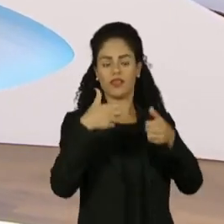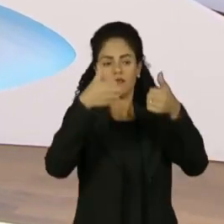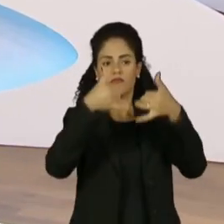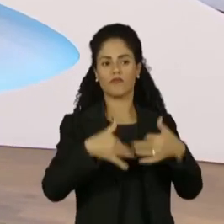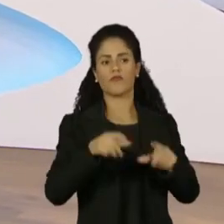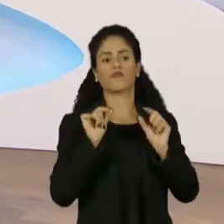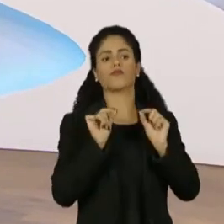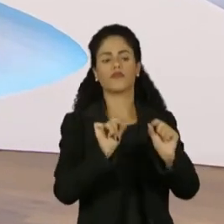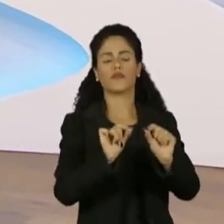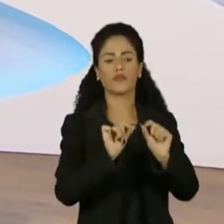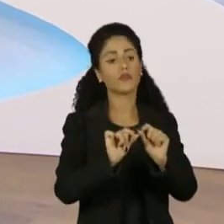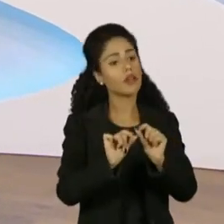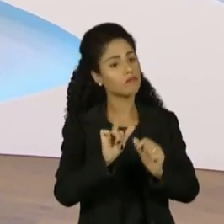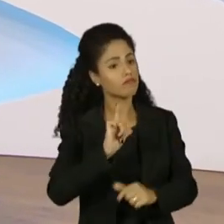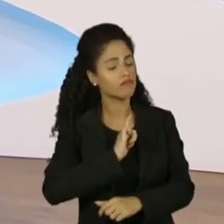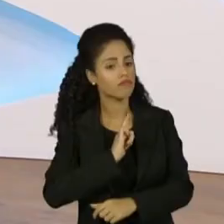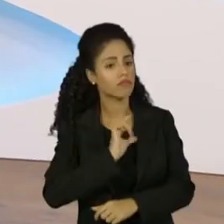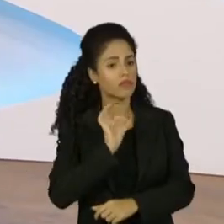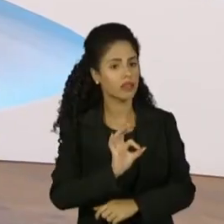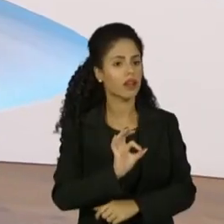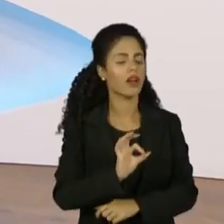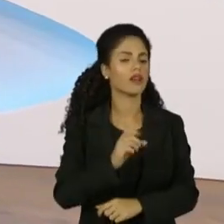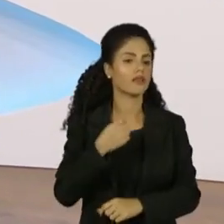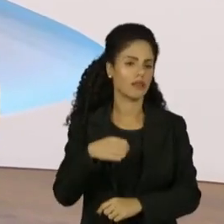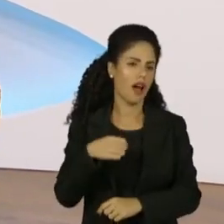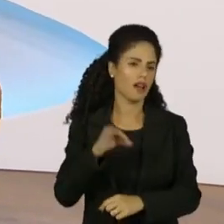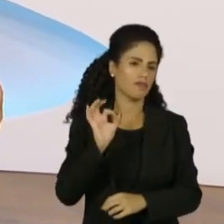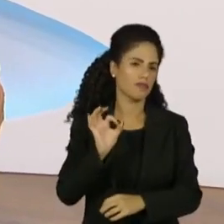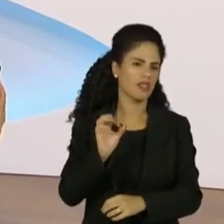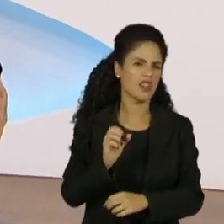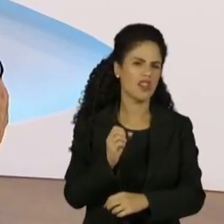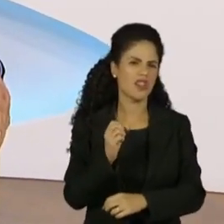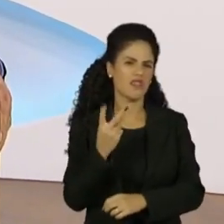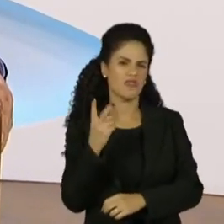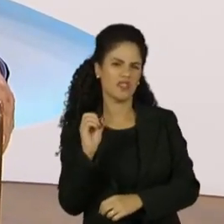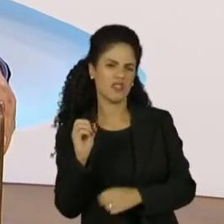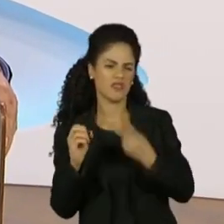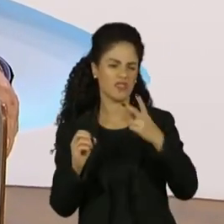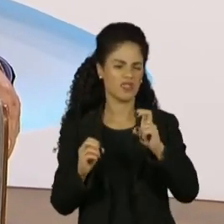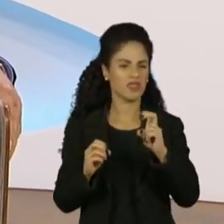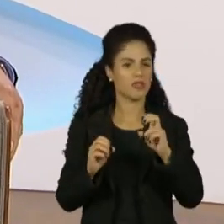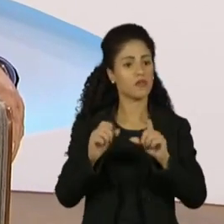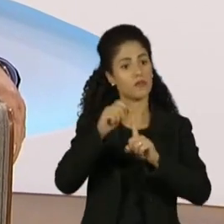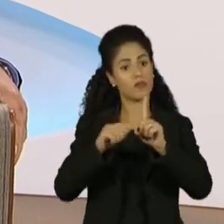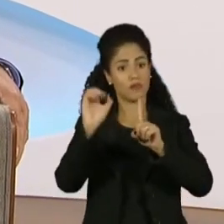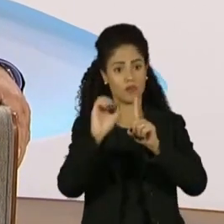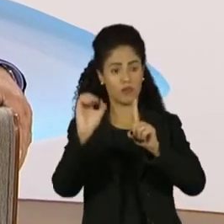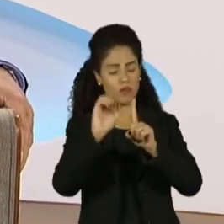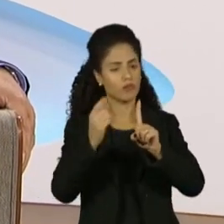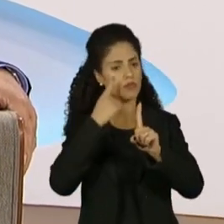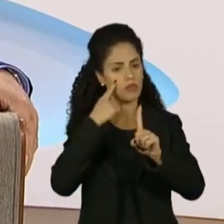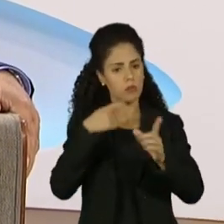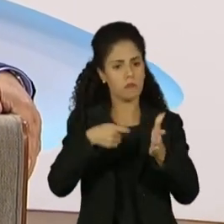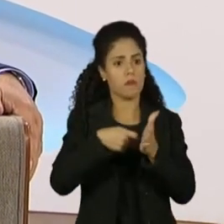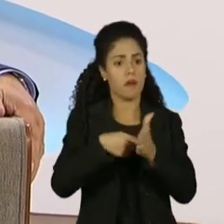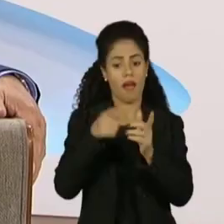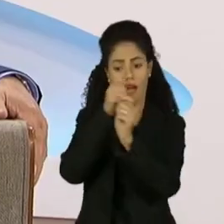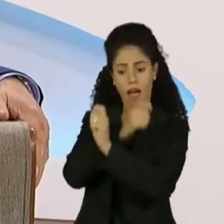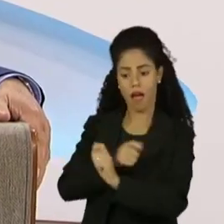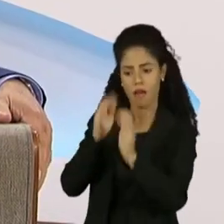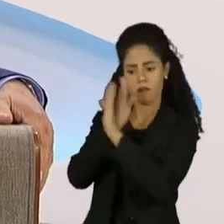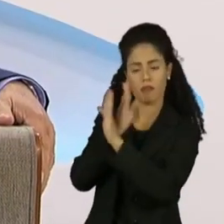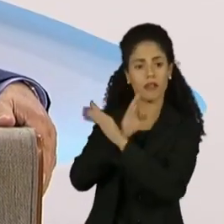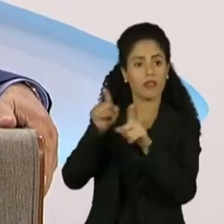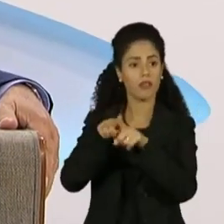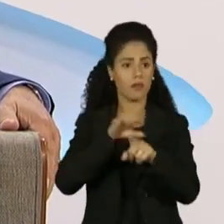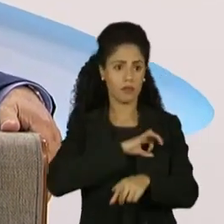relatava o fato de que a SECAI, em outubro, 20 ou 25 de outubro, peticionou a ABIN, a Polícia